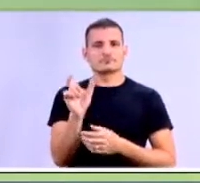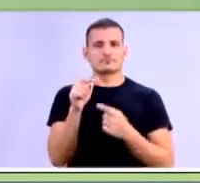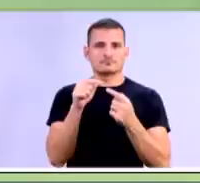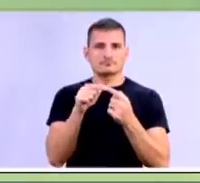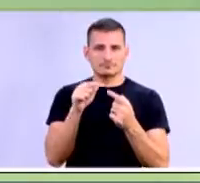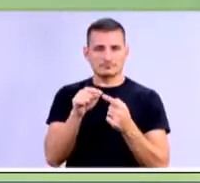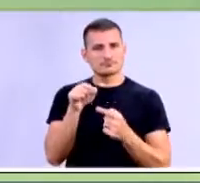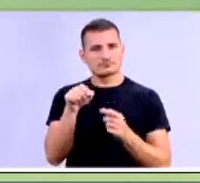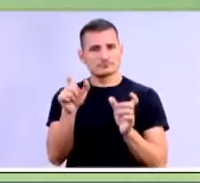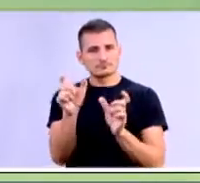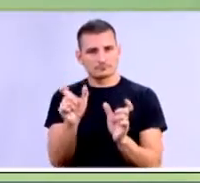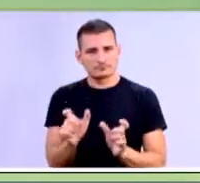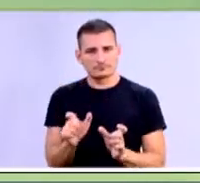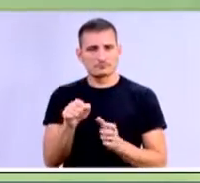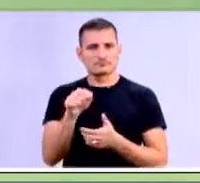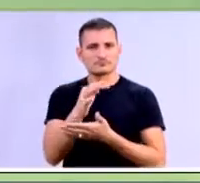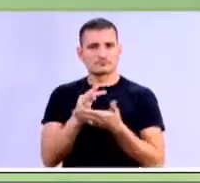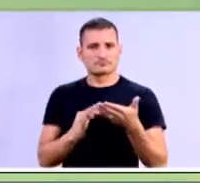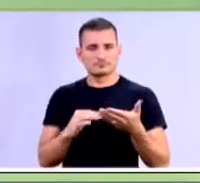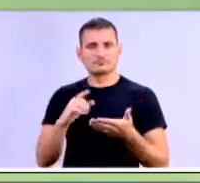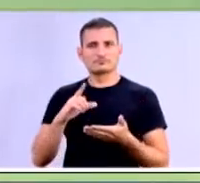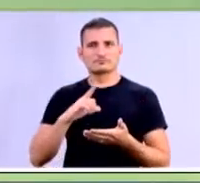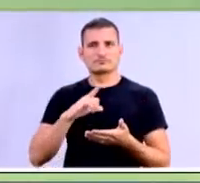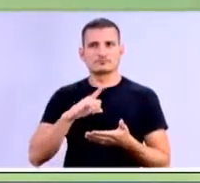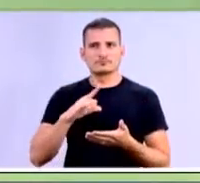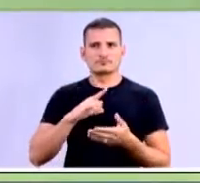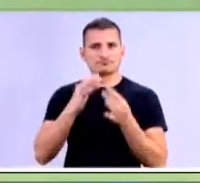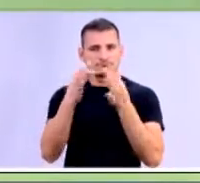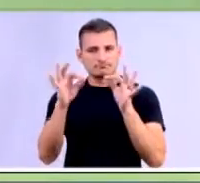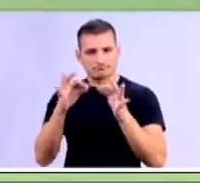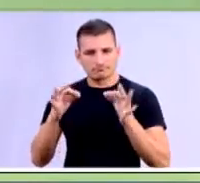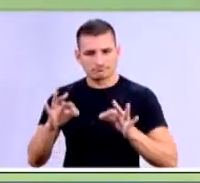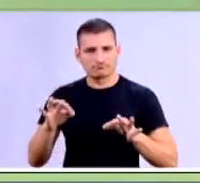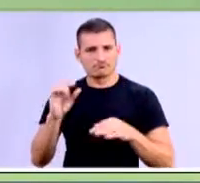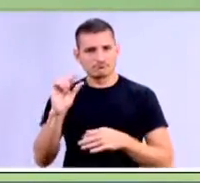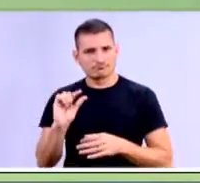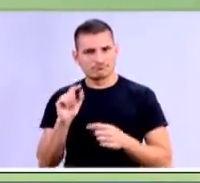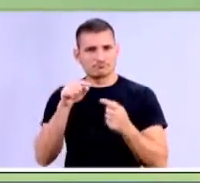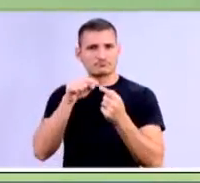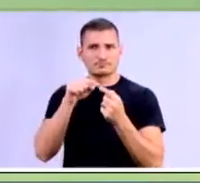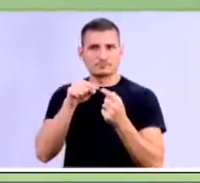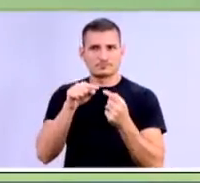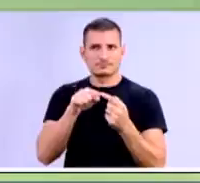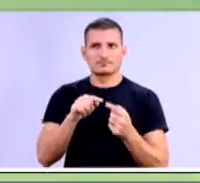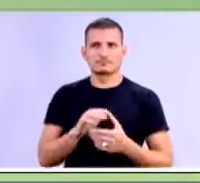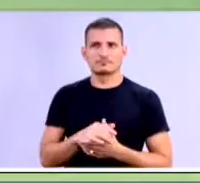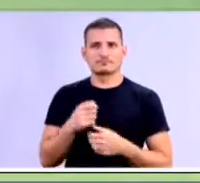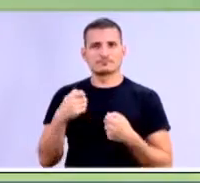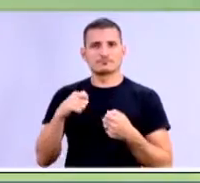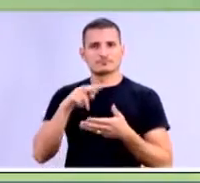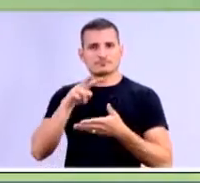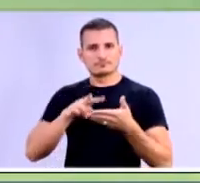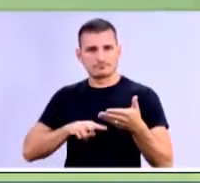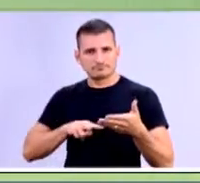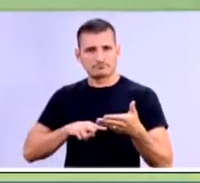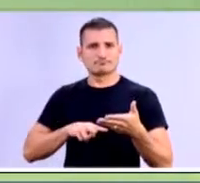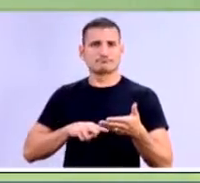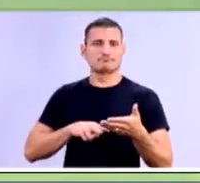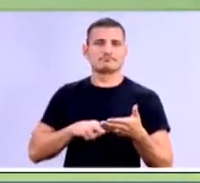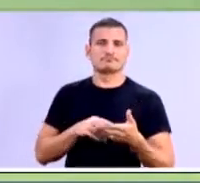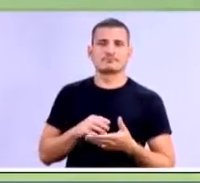essa estrutura, para que esse texto tenha uma estrutura mínima e coesa. Precisamos ler bem a